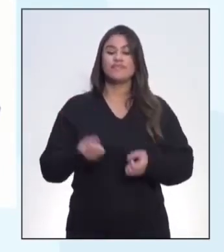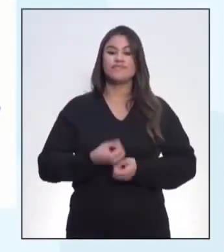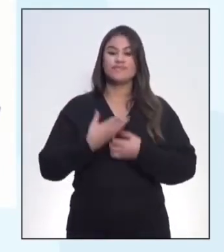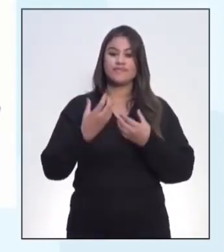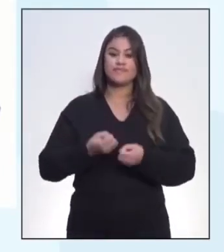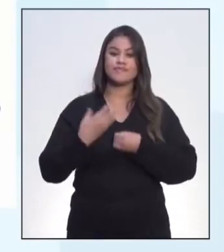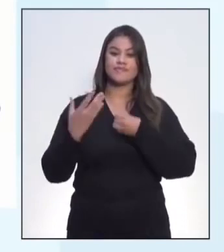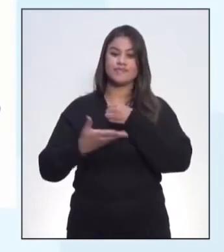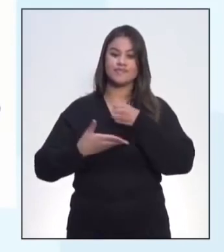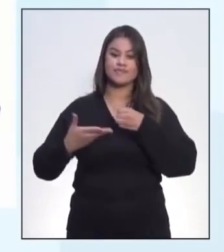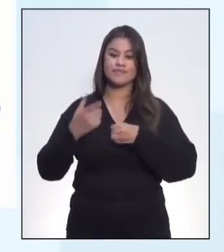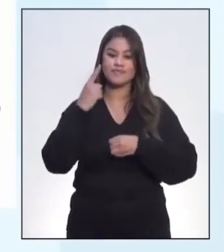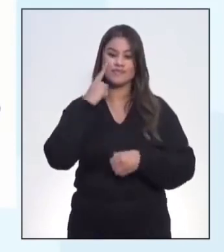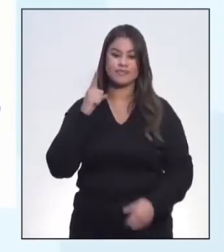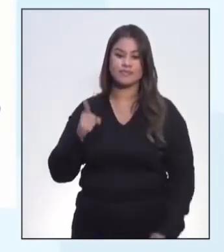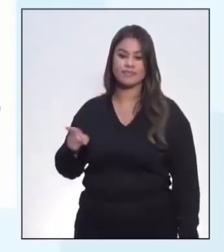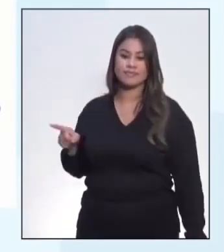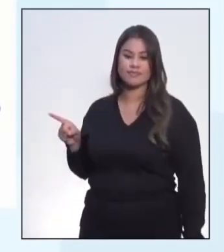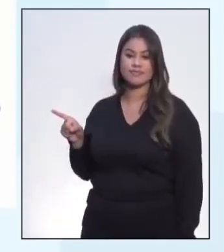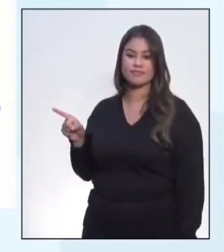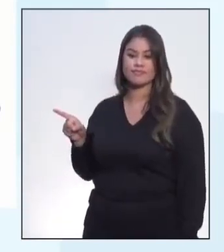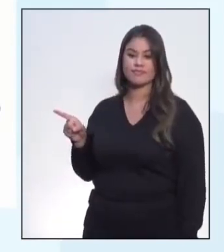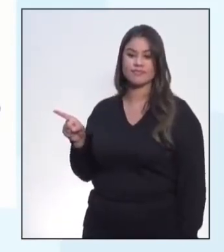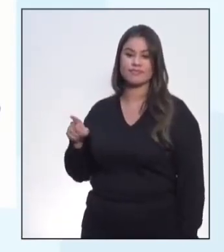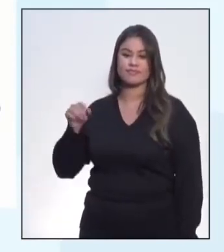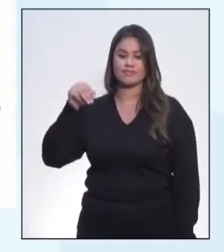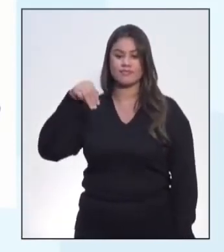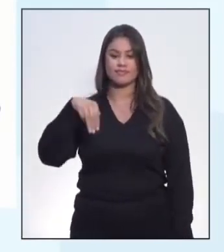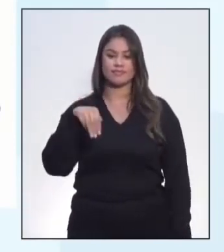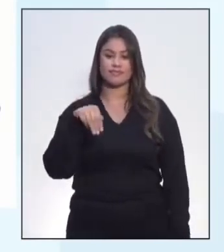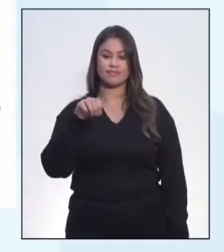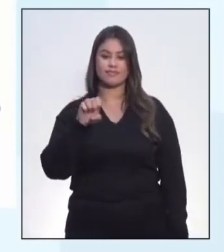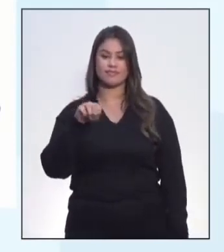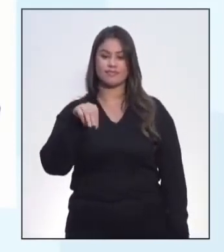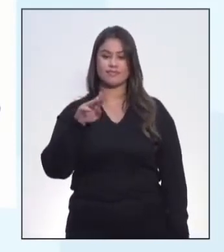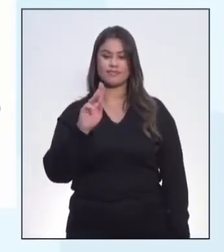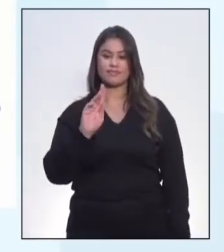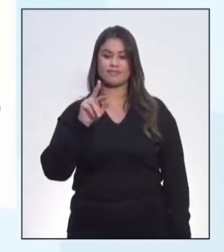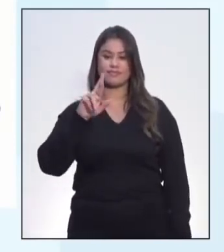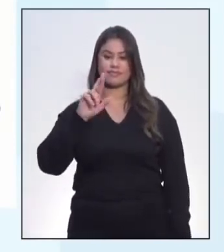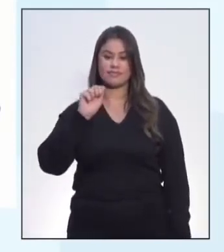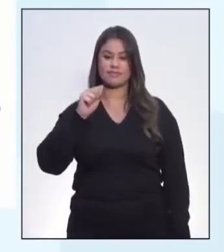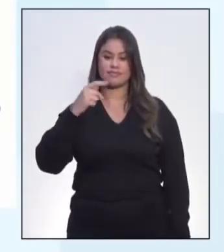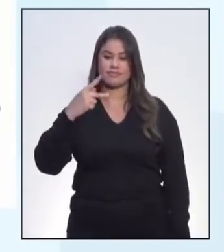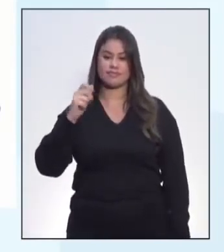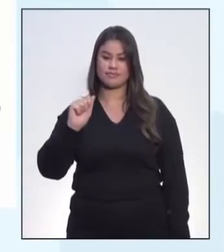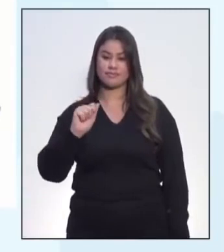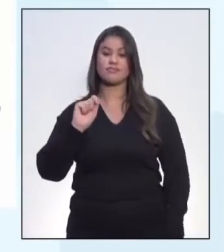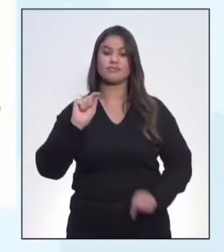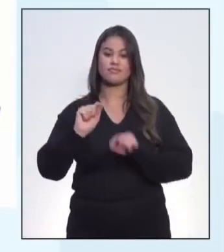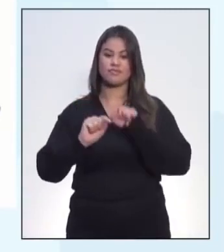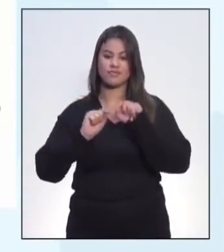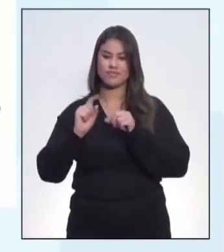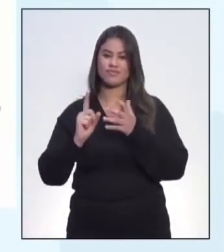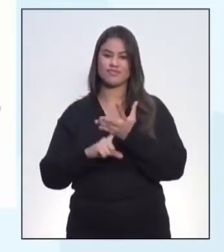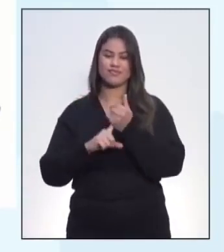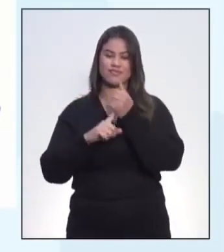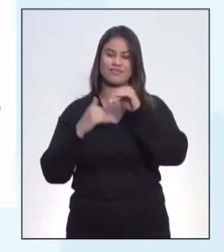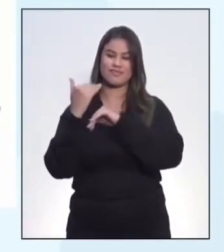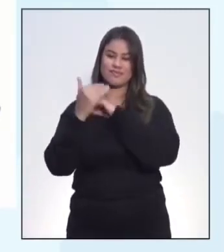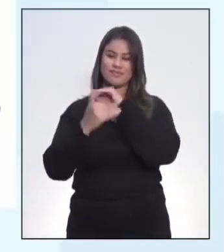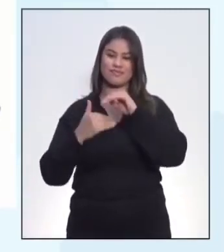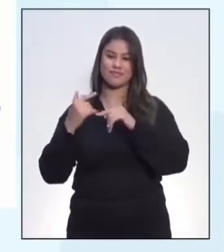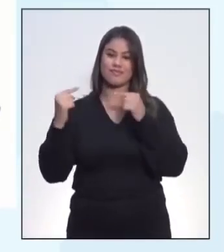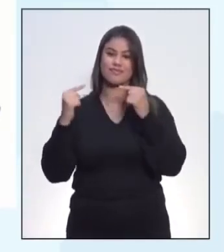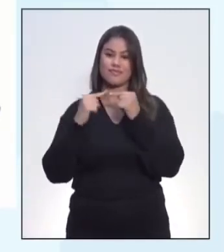saiu lá da Embrapa, Empresa Brasileira de Agropecuária, a absoluta tecnologia, desenvolvimento de